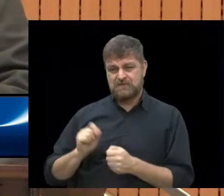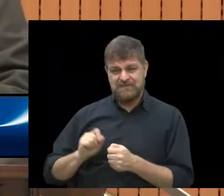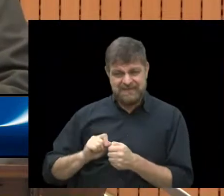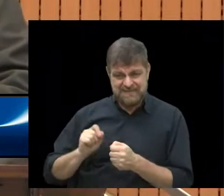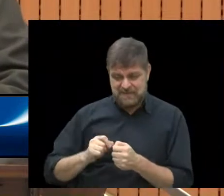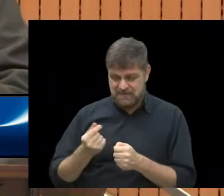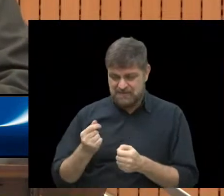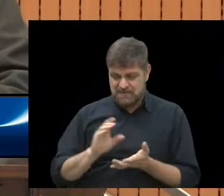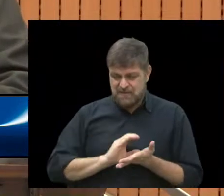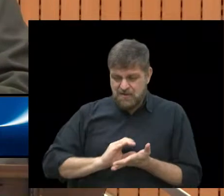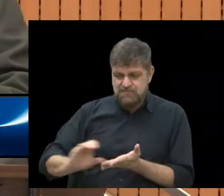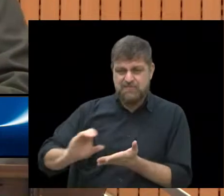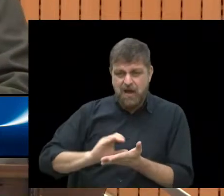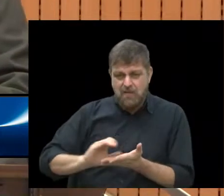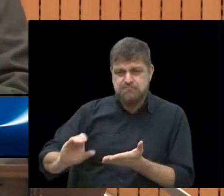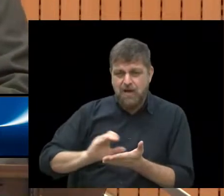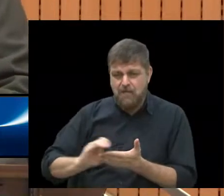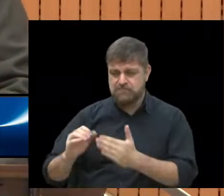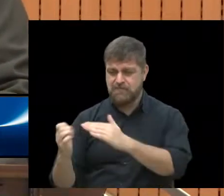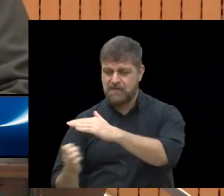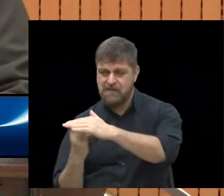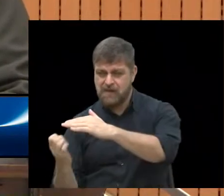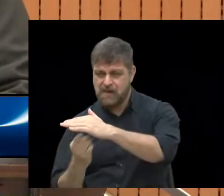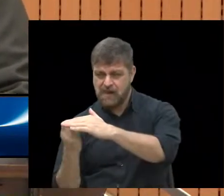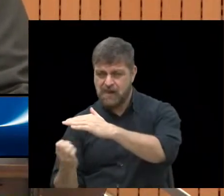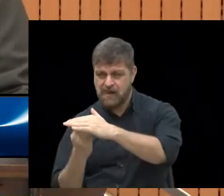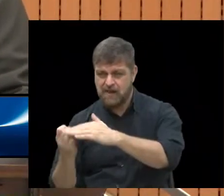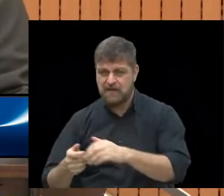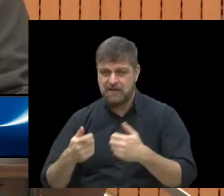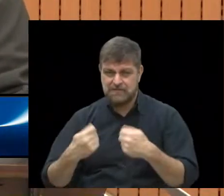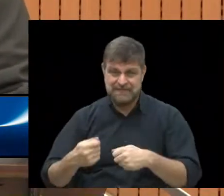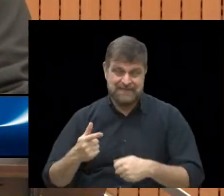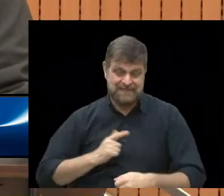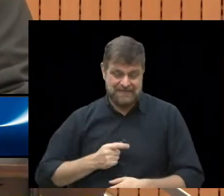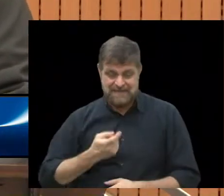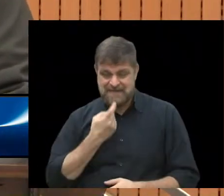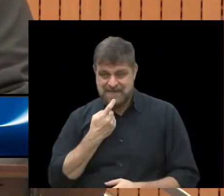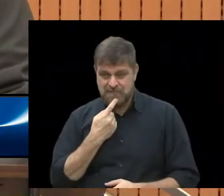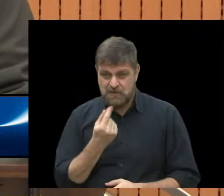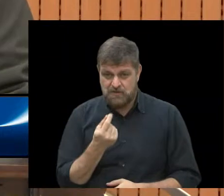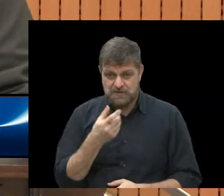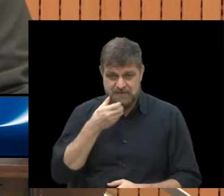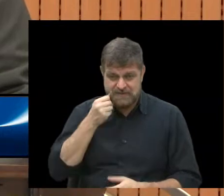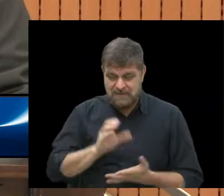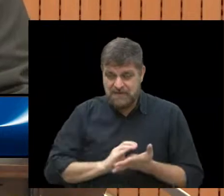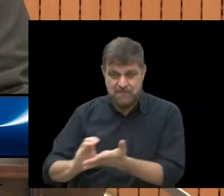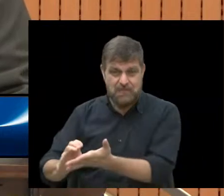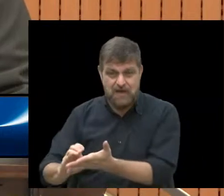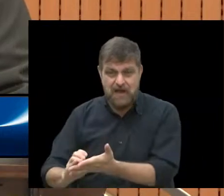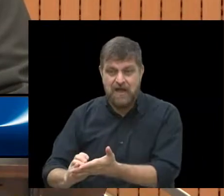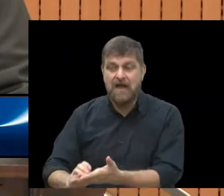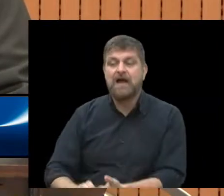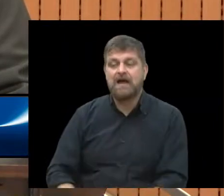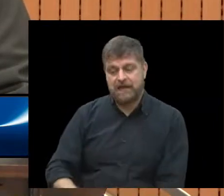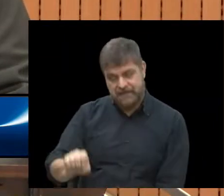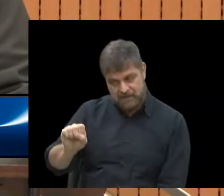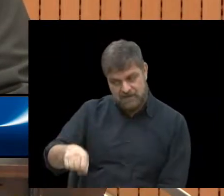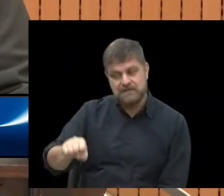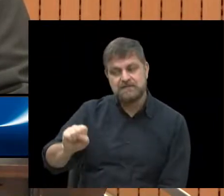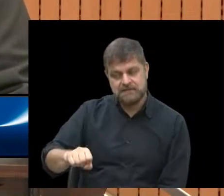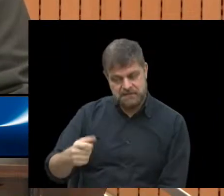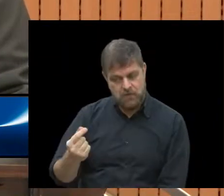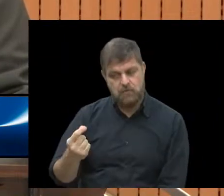fizéssemos nós não tivéssemos em Campinas esse subsídio, estaria na passagem. Aí sim